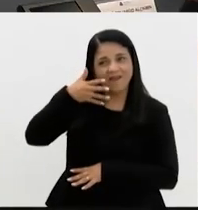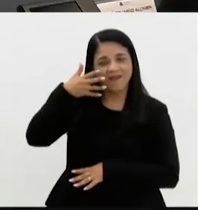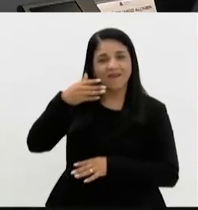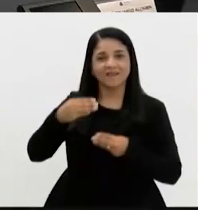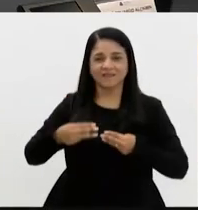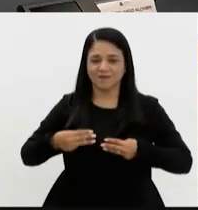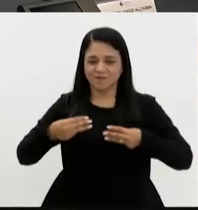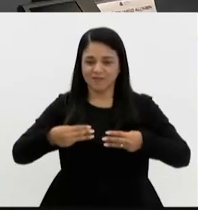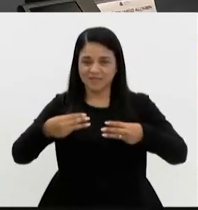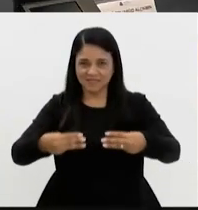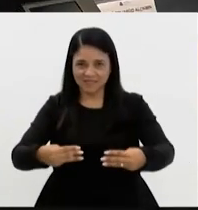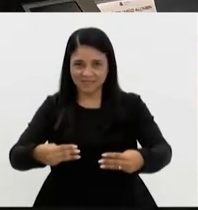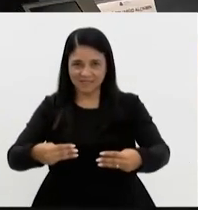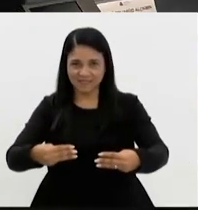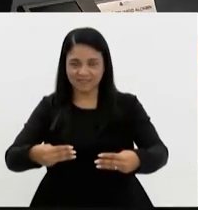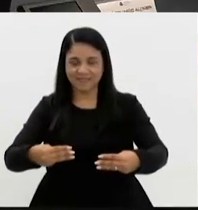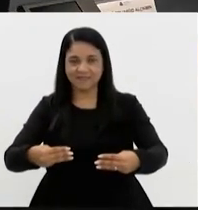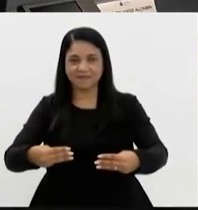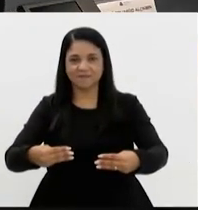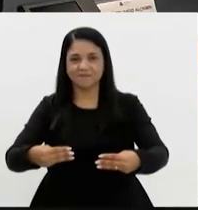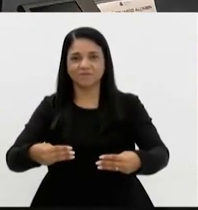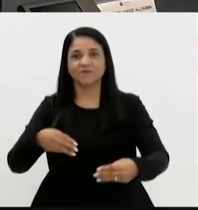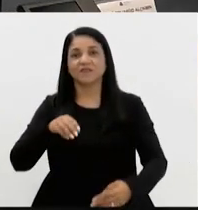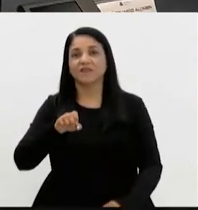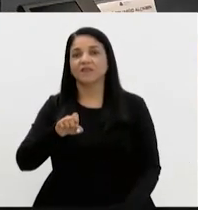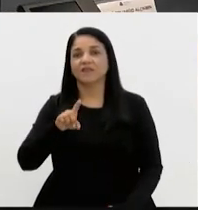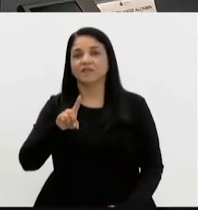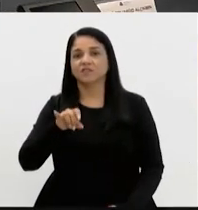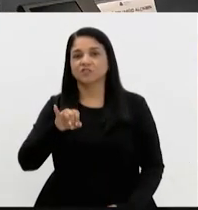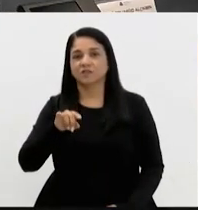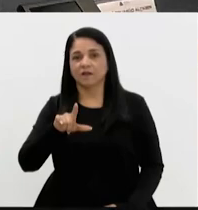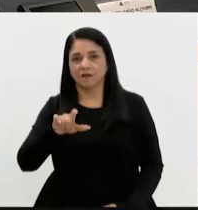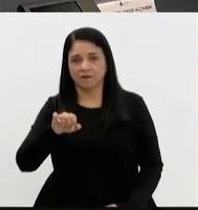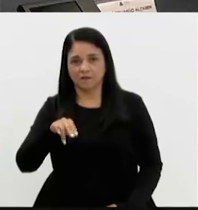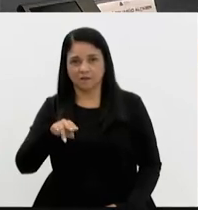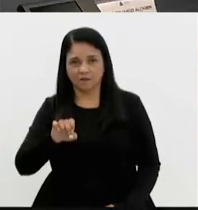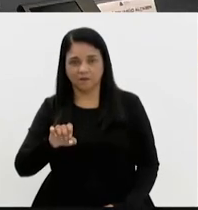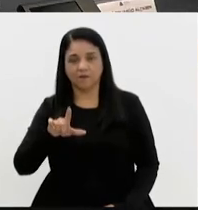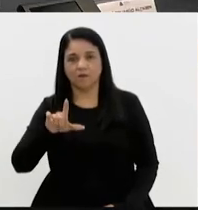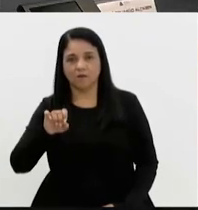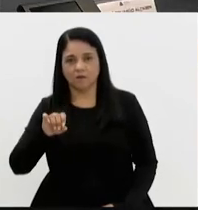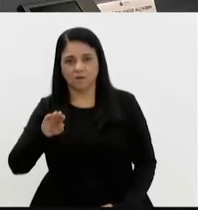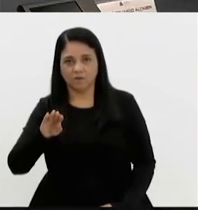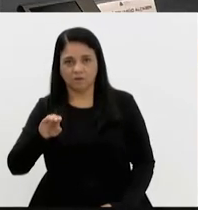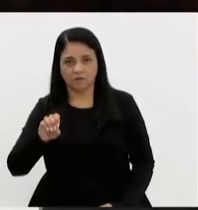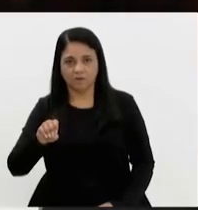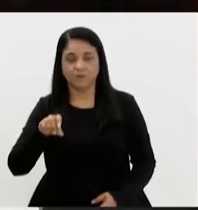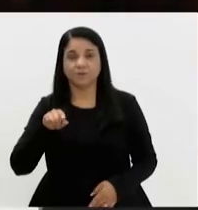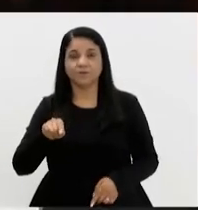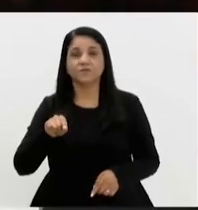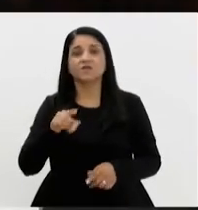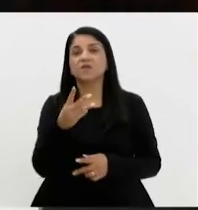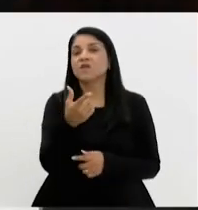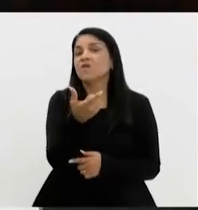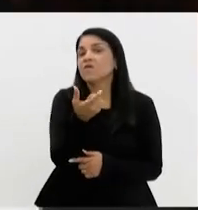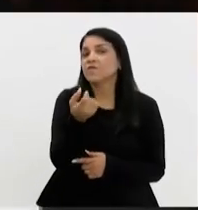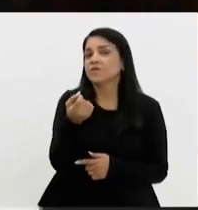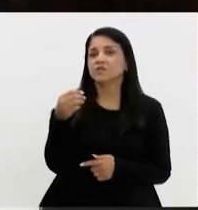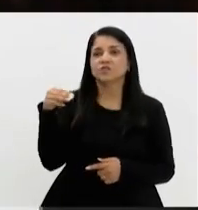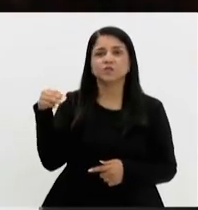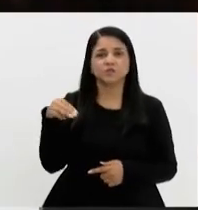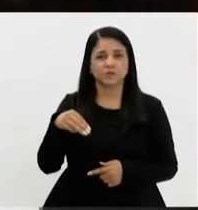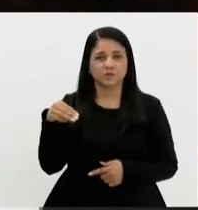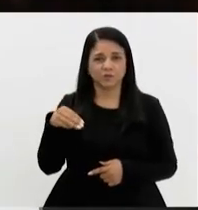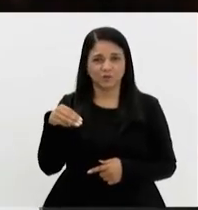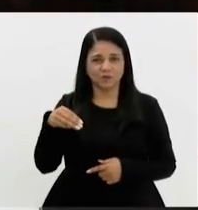ministra eh edlene Lobo que tem dispõe de 20 minutos para